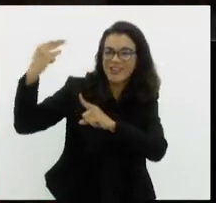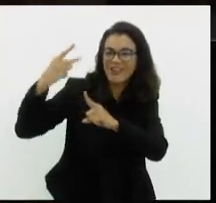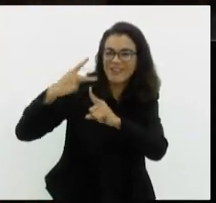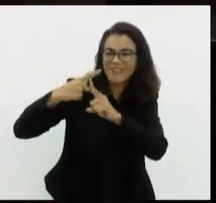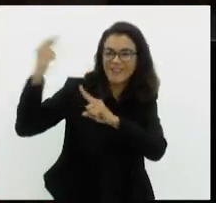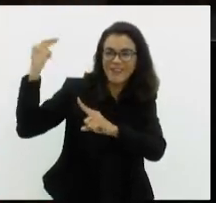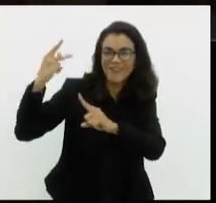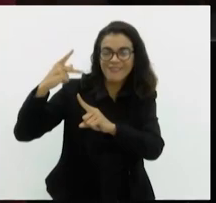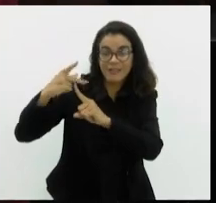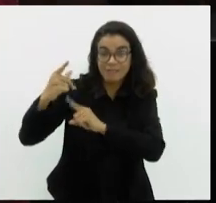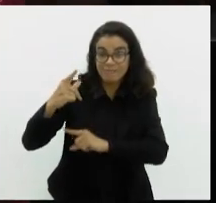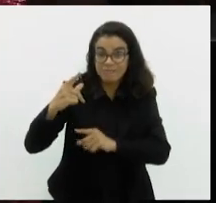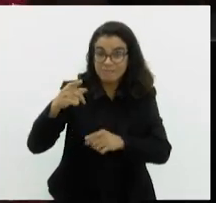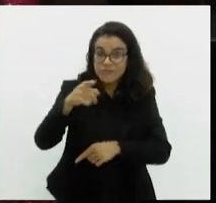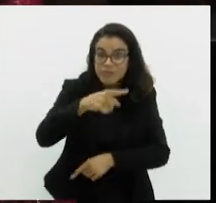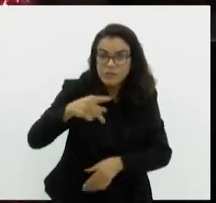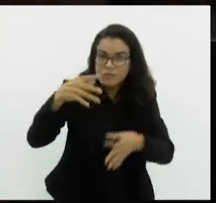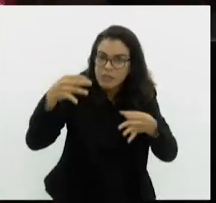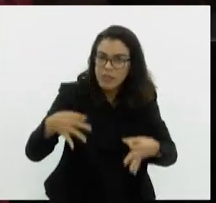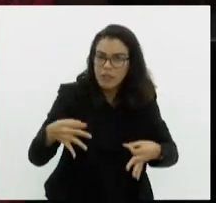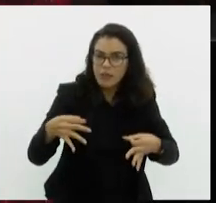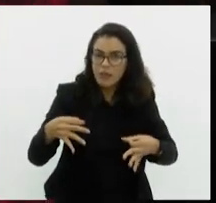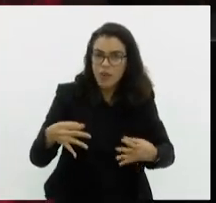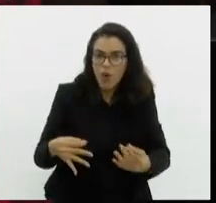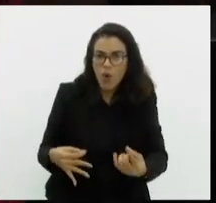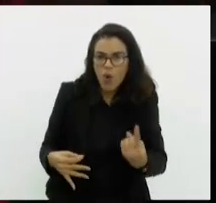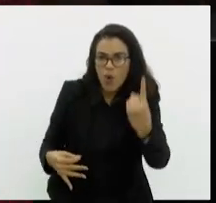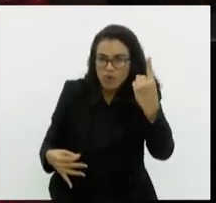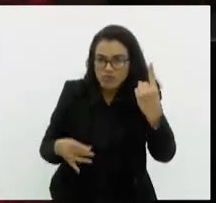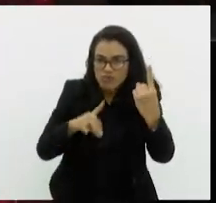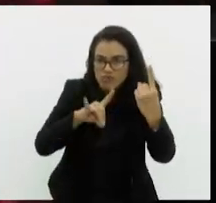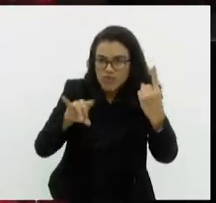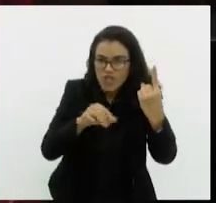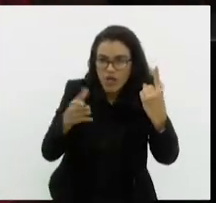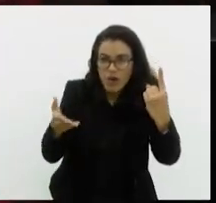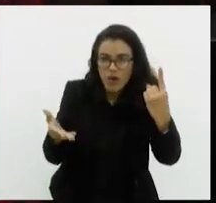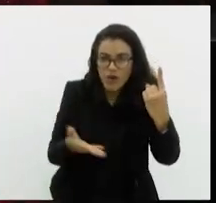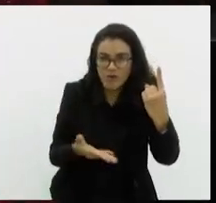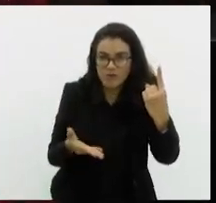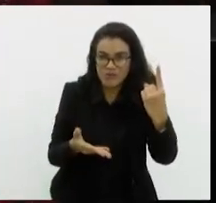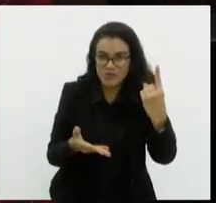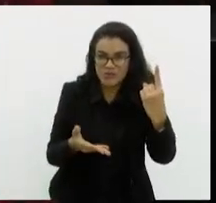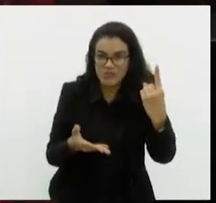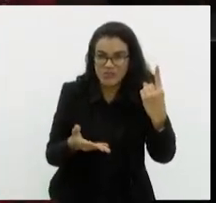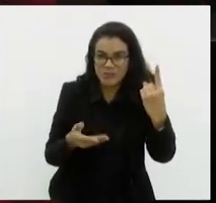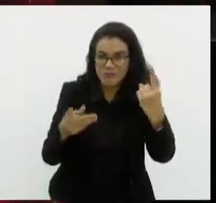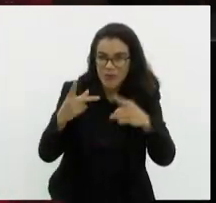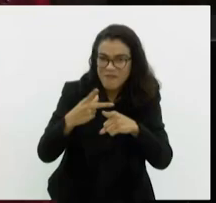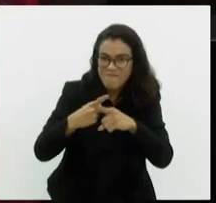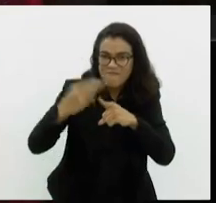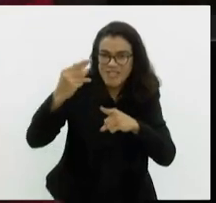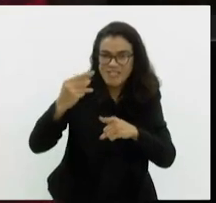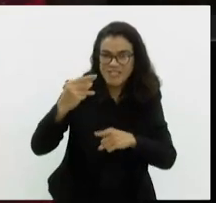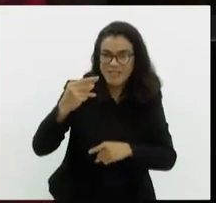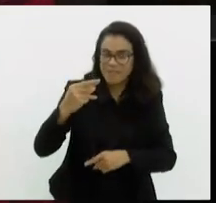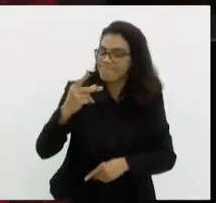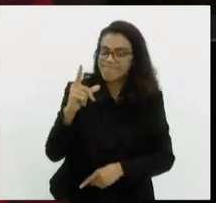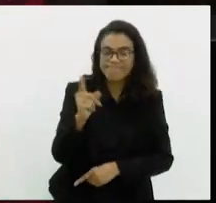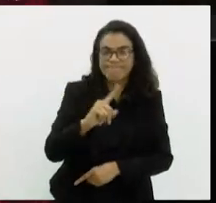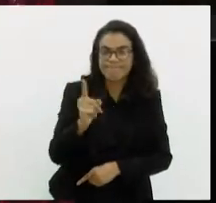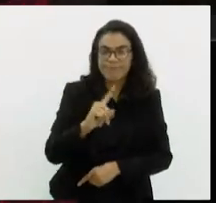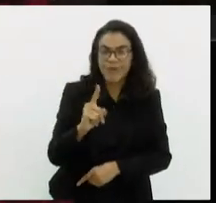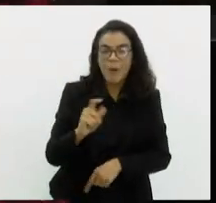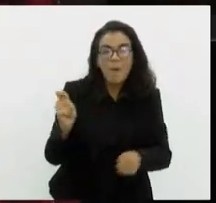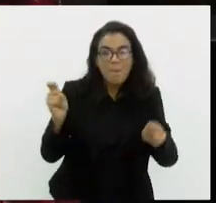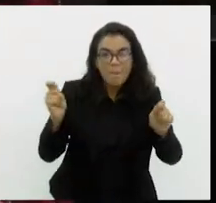certeza de que não é apenas hoje que a gente pode estar aqui. Nós temos que pensar que